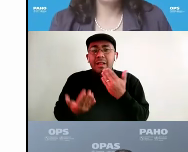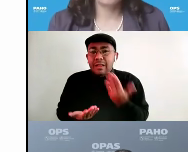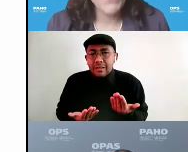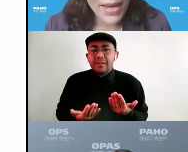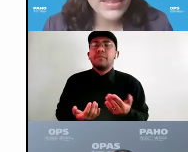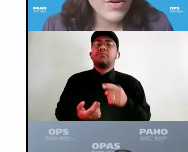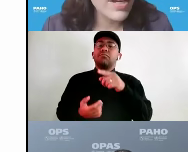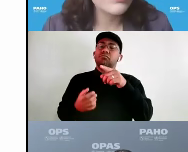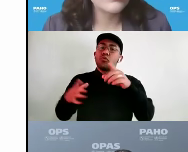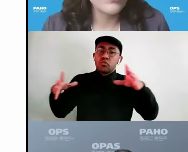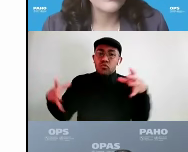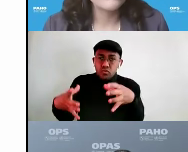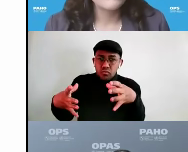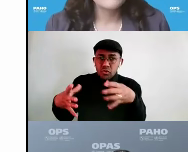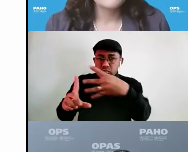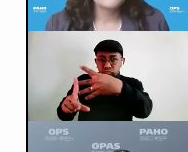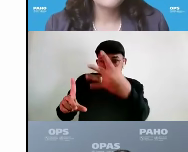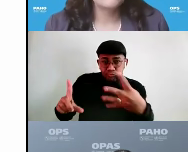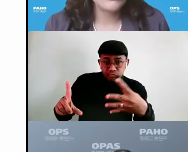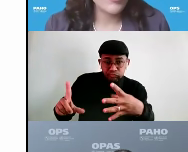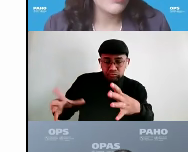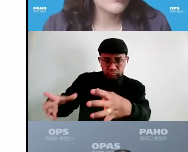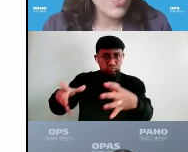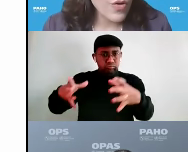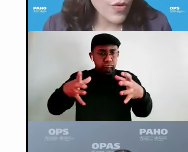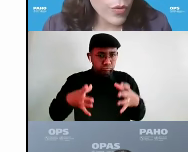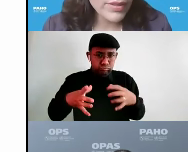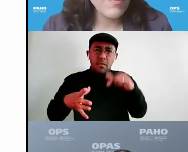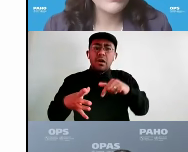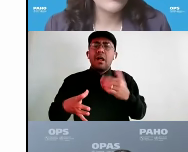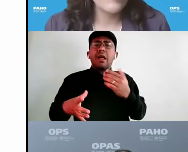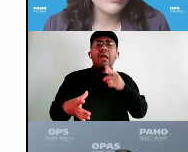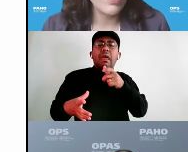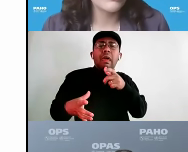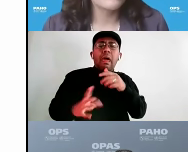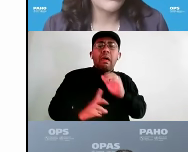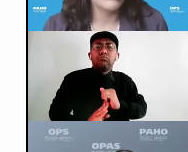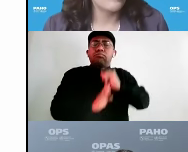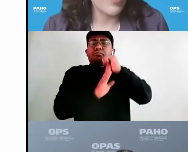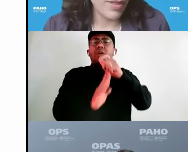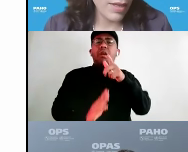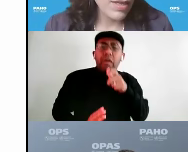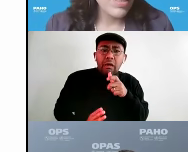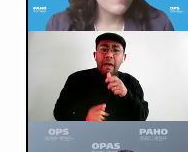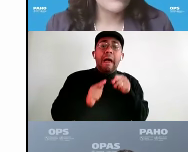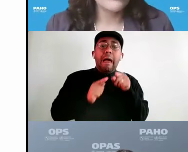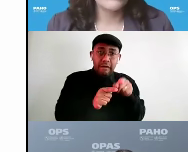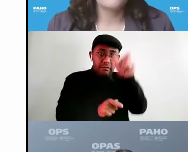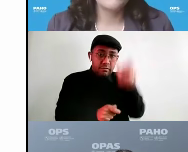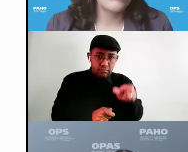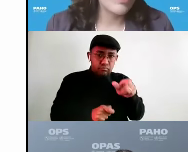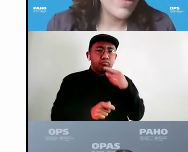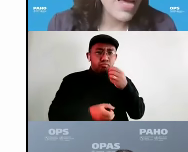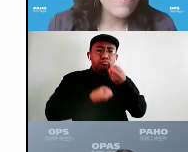com as organizações, mapear essas organizações e desenvolver conjuntamente as mensagens para a